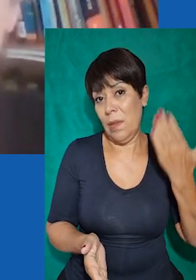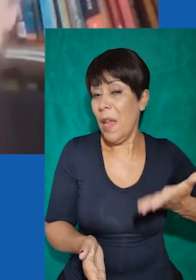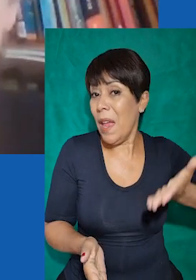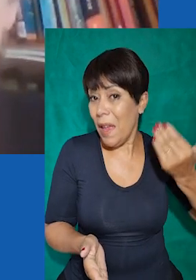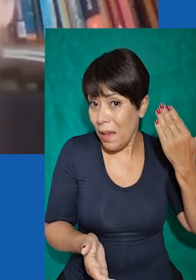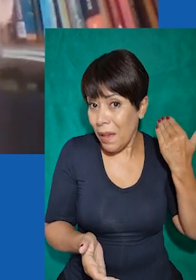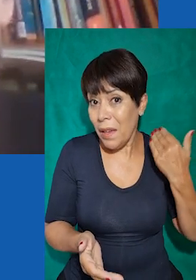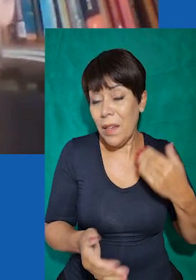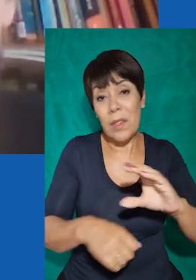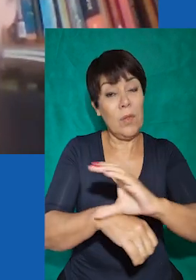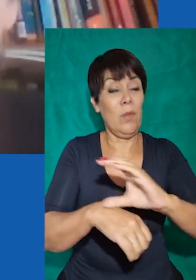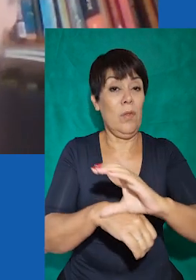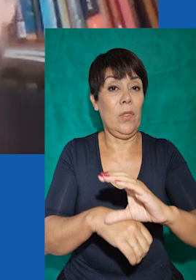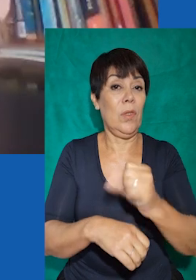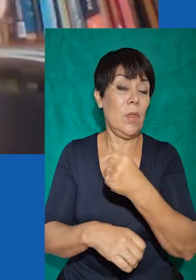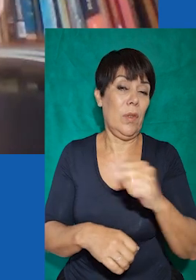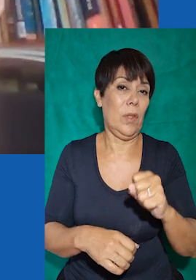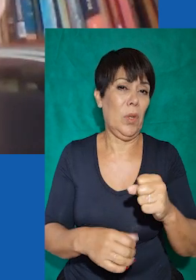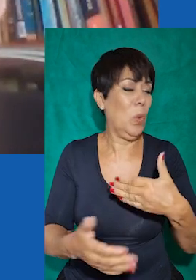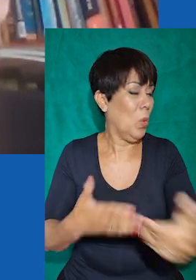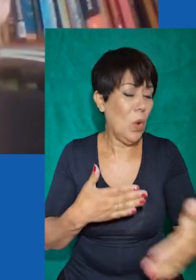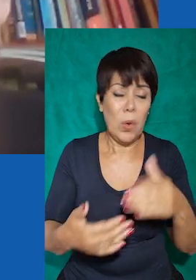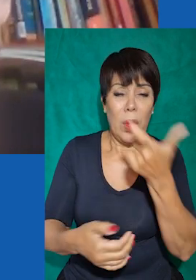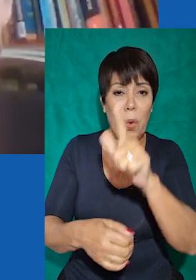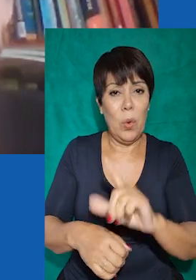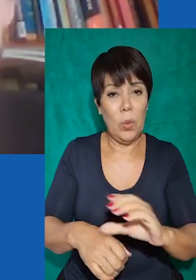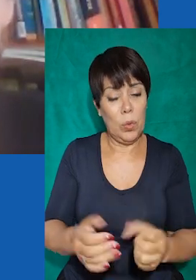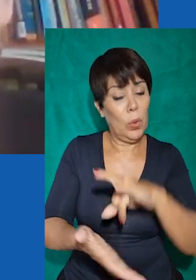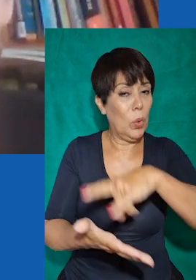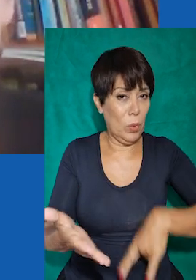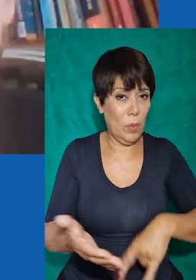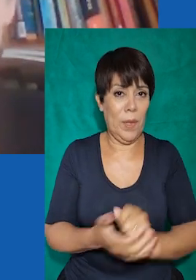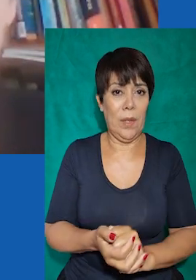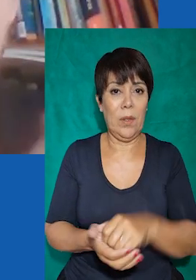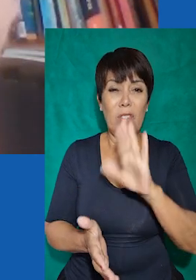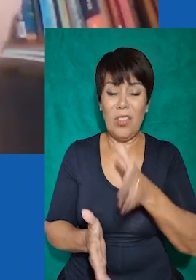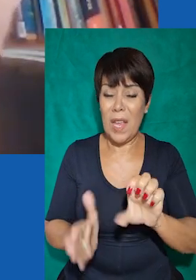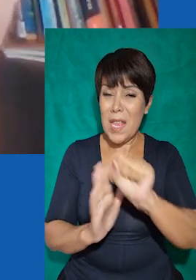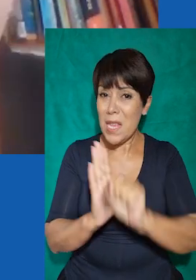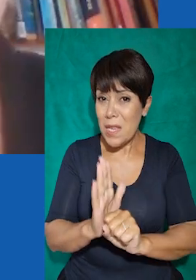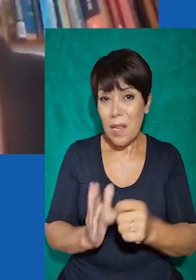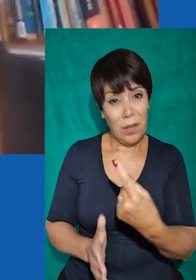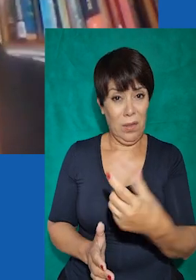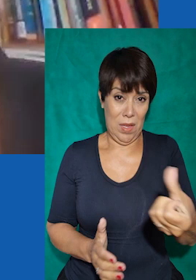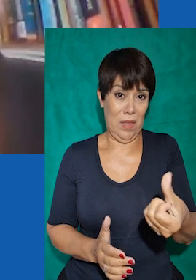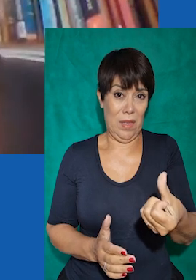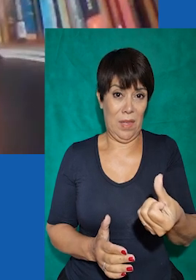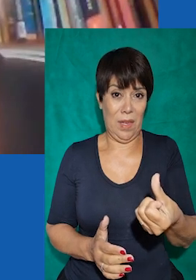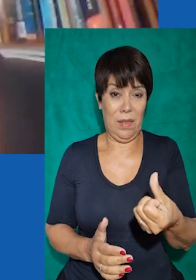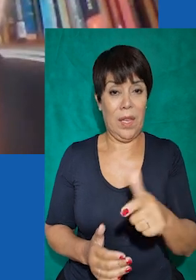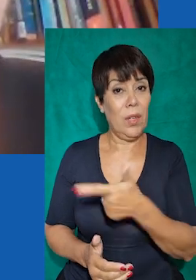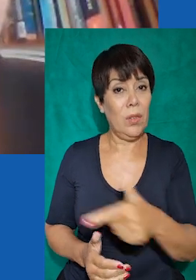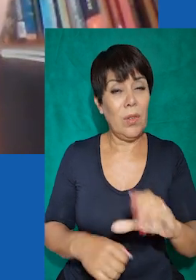à própria Constituição, a qualquer Constituição. Né? Isso vem desde o século XVI, né? Quando não tinha